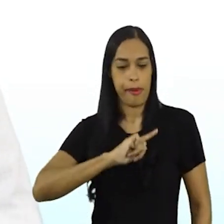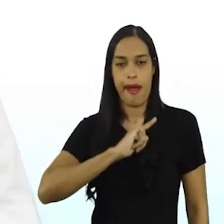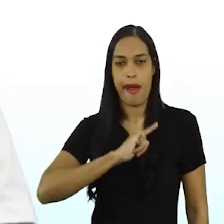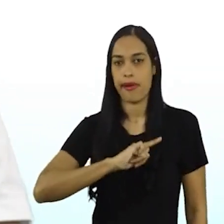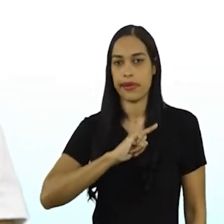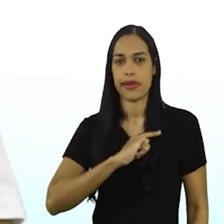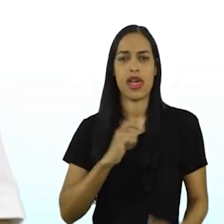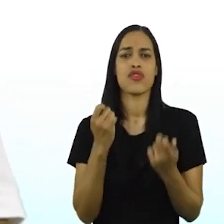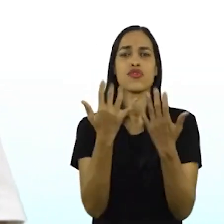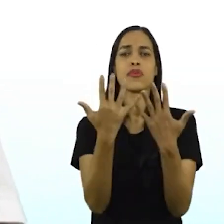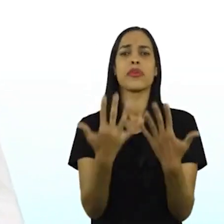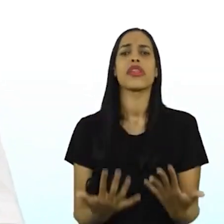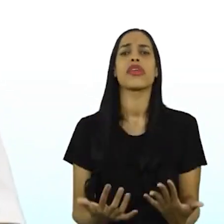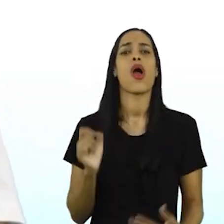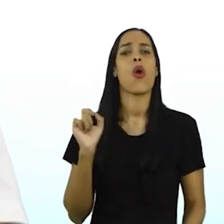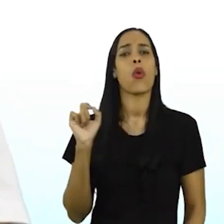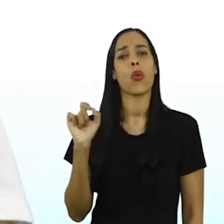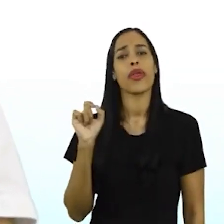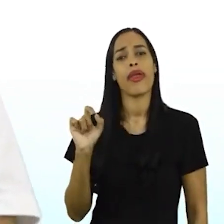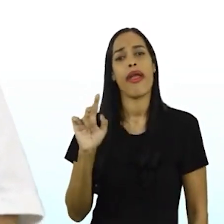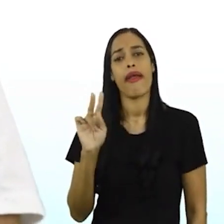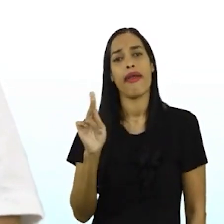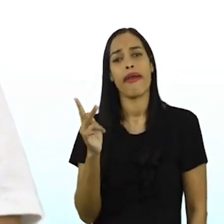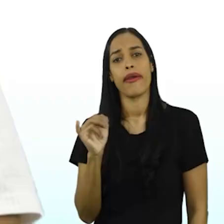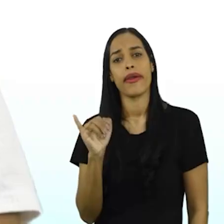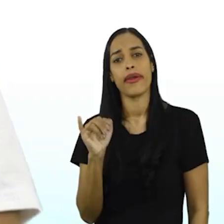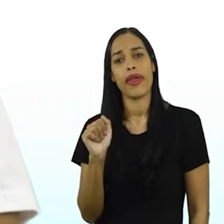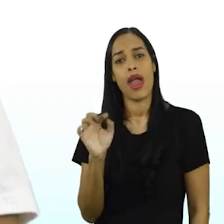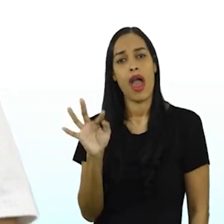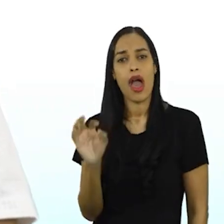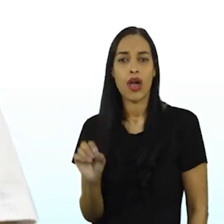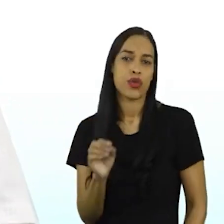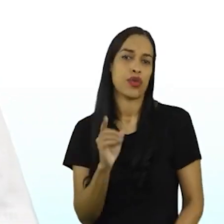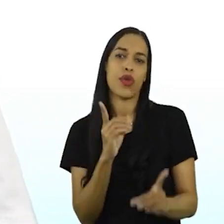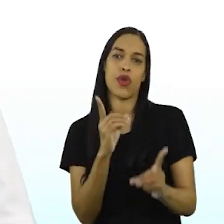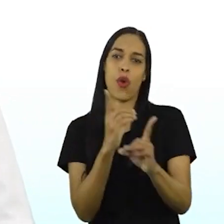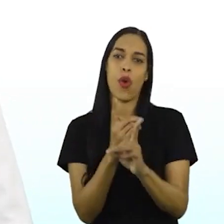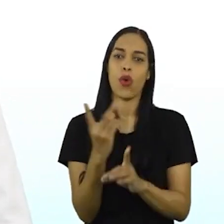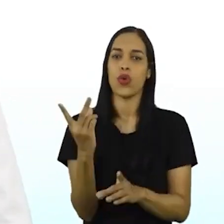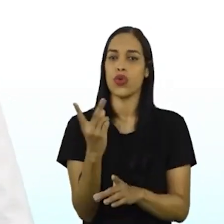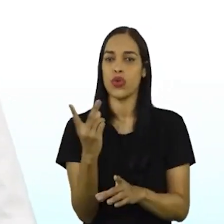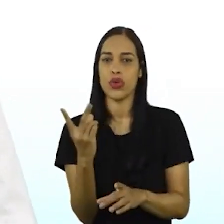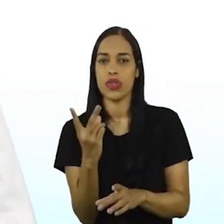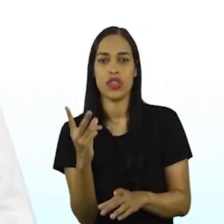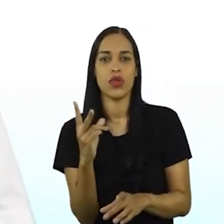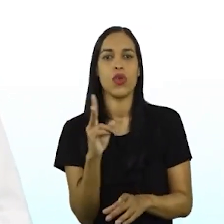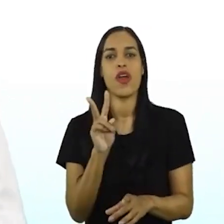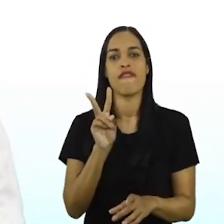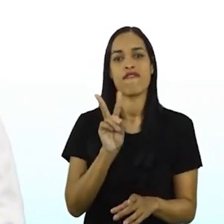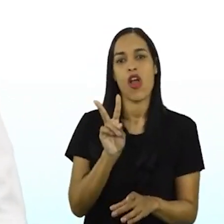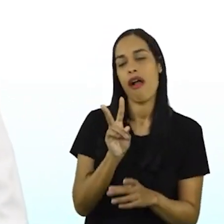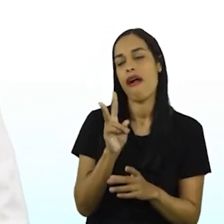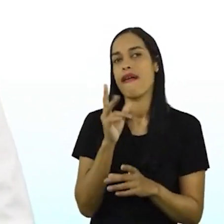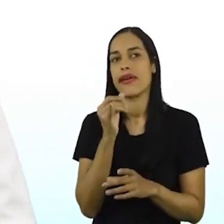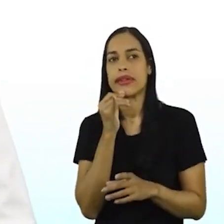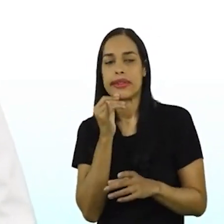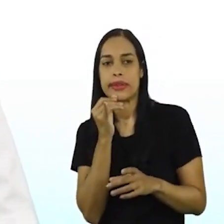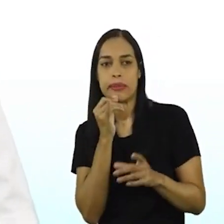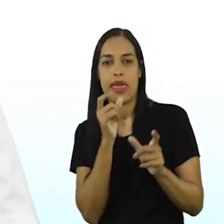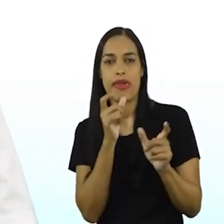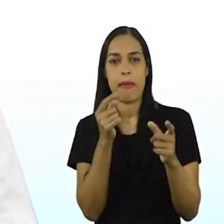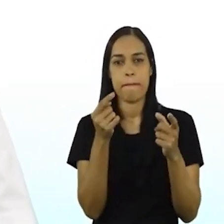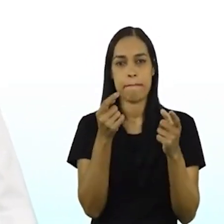gramática, explica o que é o hiato é o encontro de duas vogais em sílabas diferentes, em